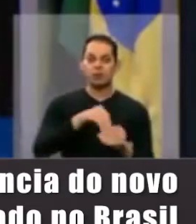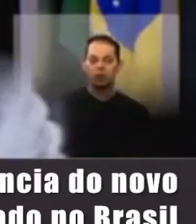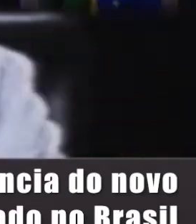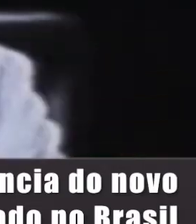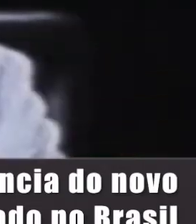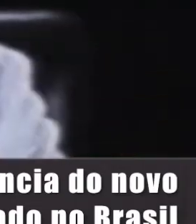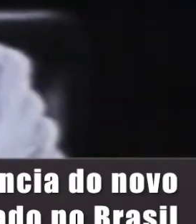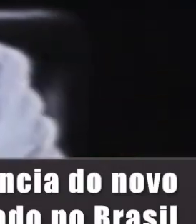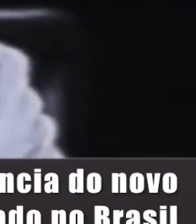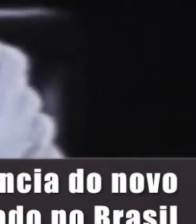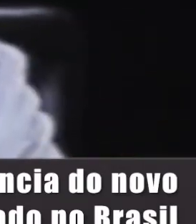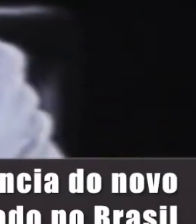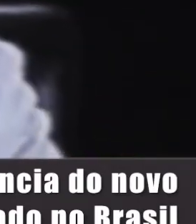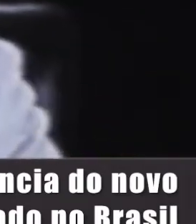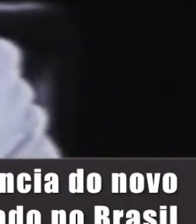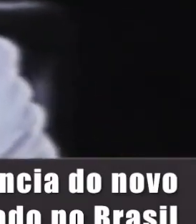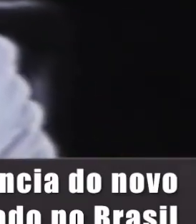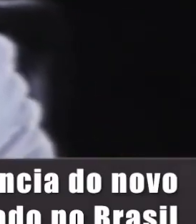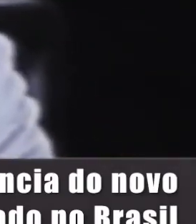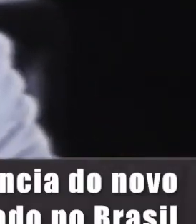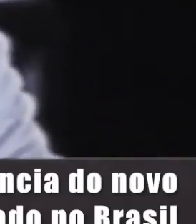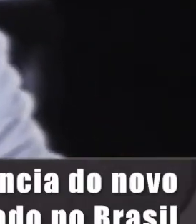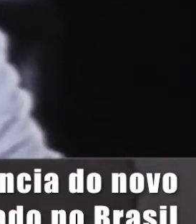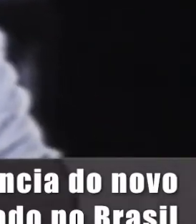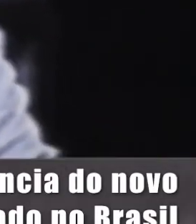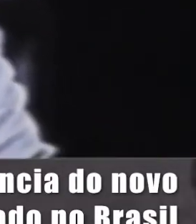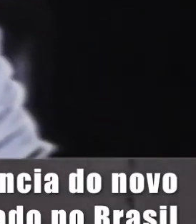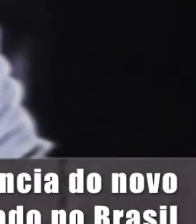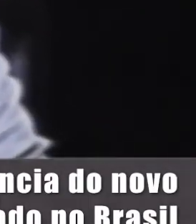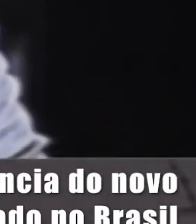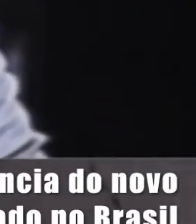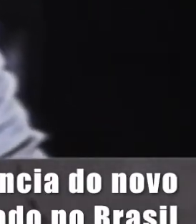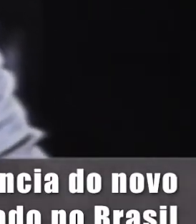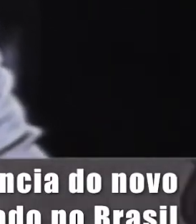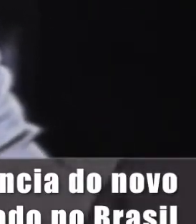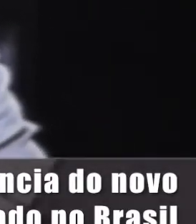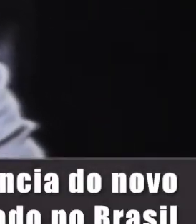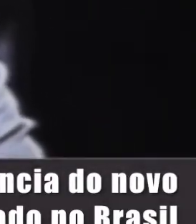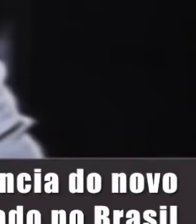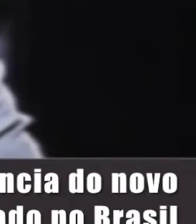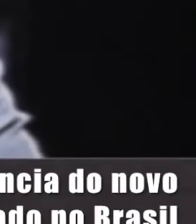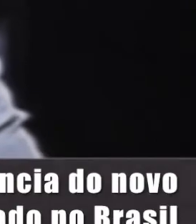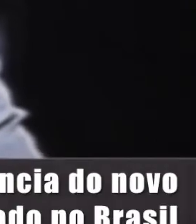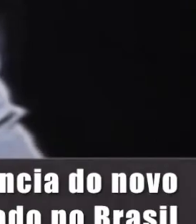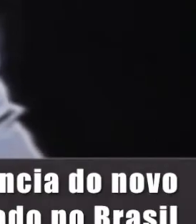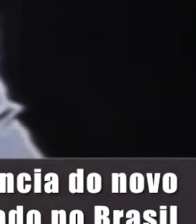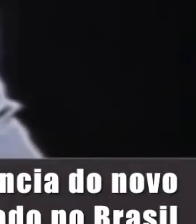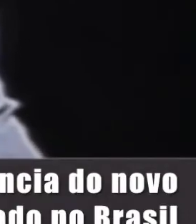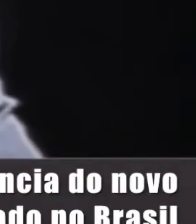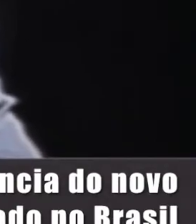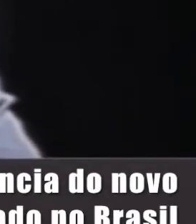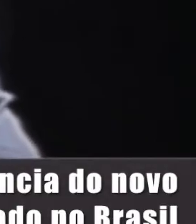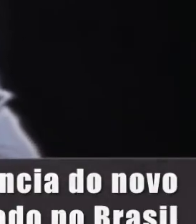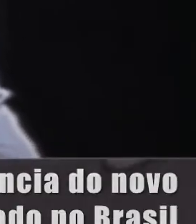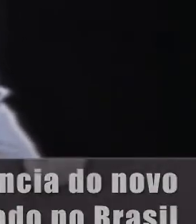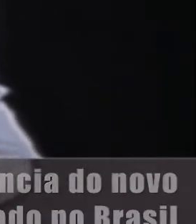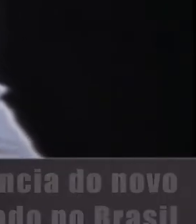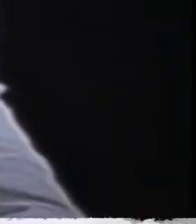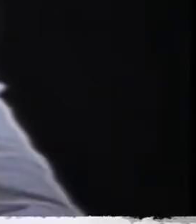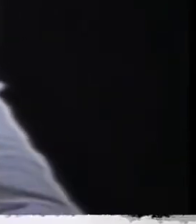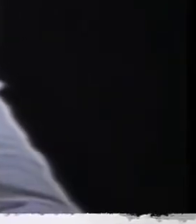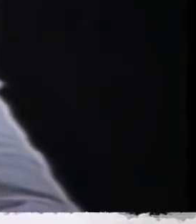o legado do fundador do PL, o professor Álvaro Valle, que tinha a educação como um de seus pilares políticos